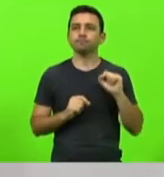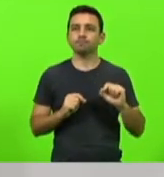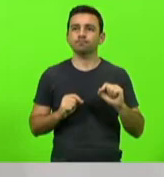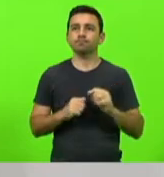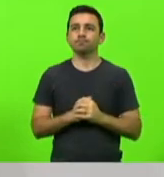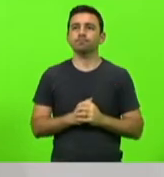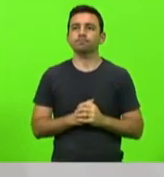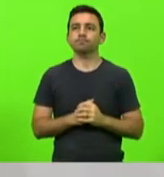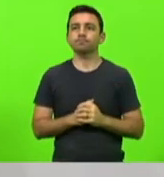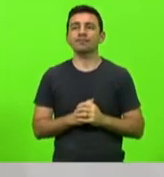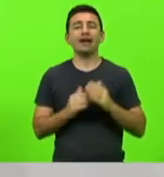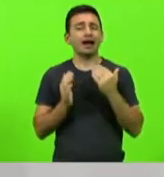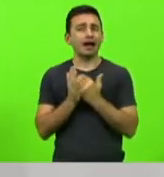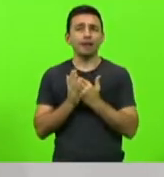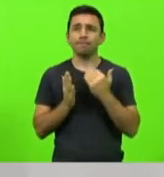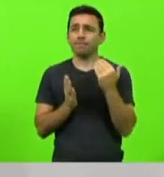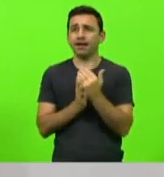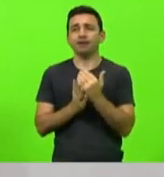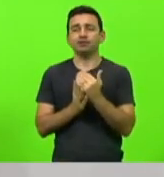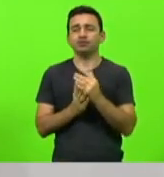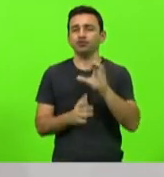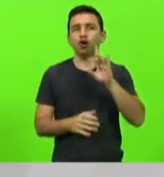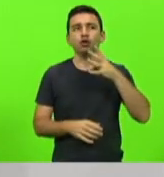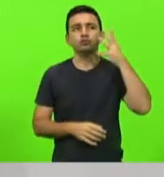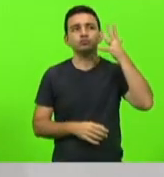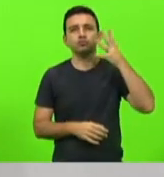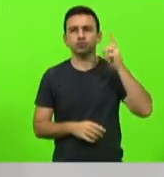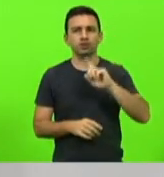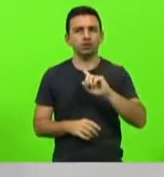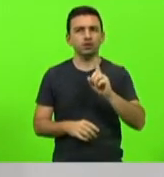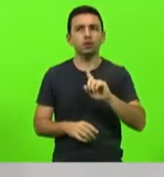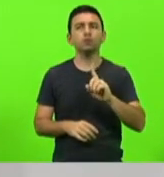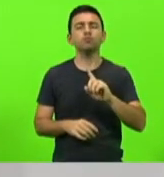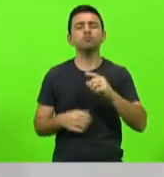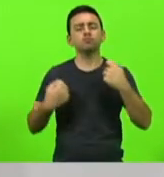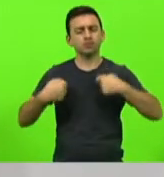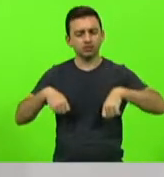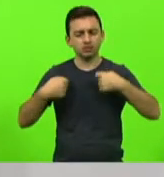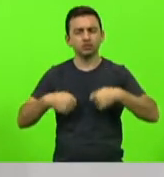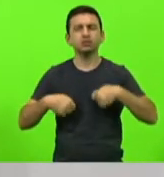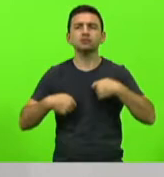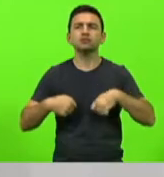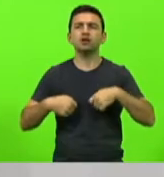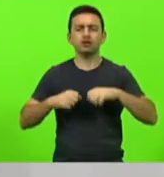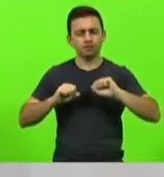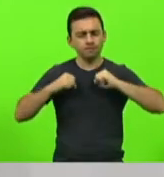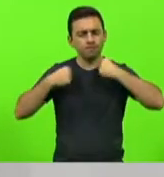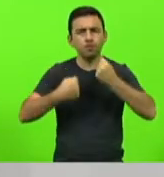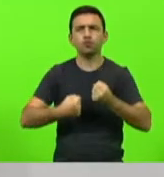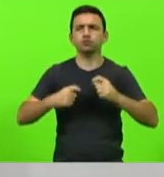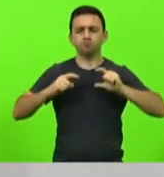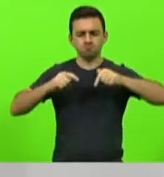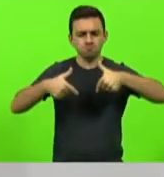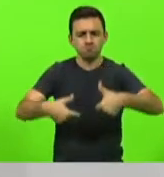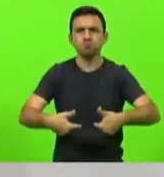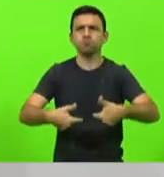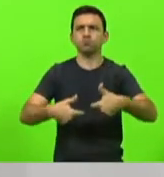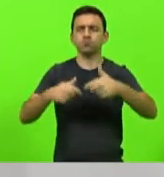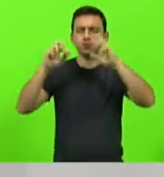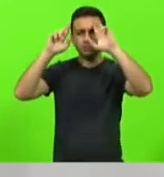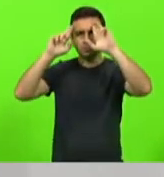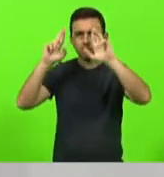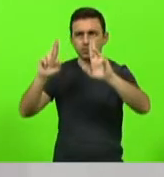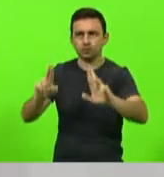mais do que por palavras, a gente tem que procurar fazer ações de respeito,